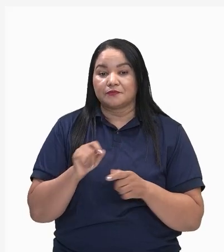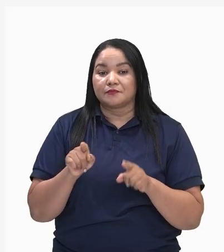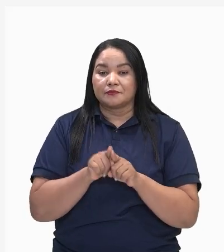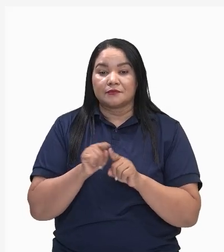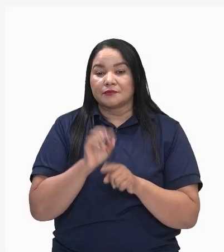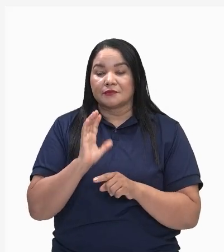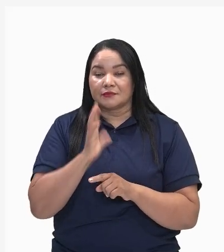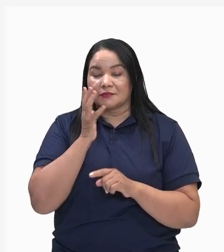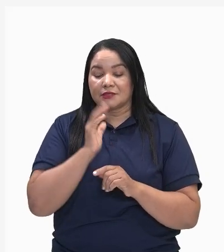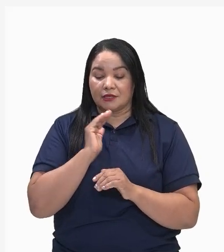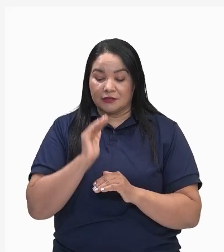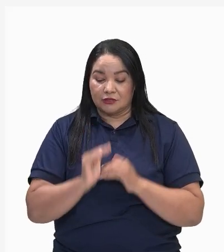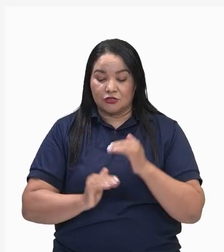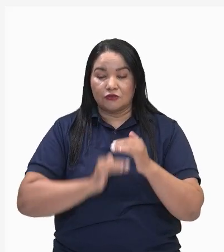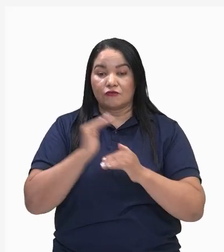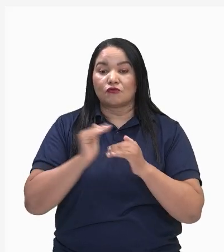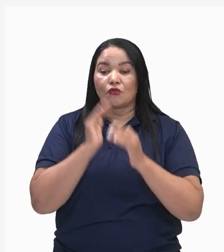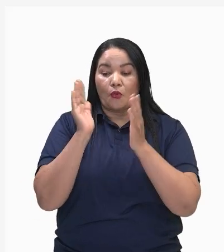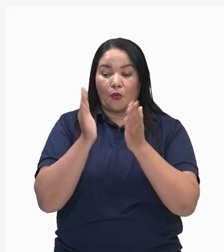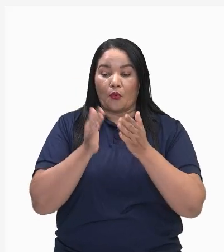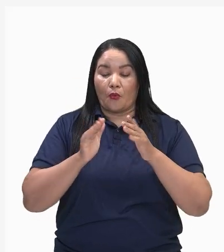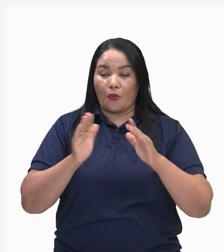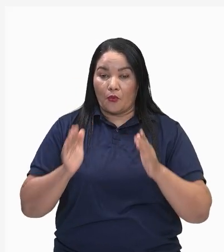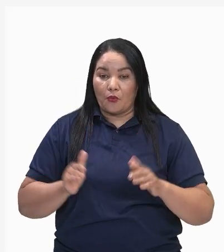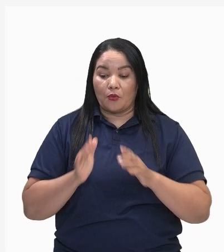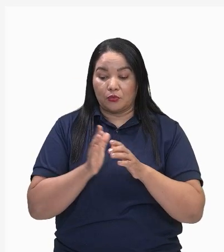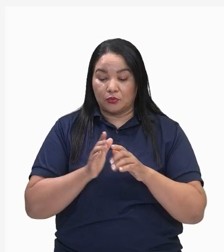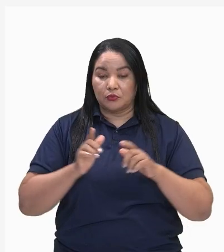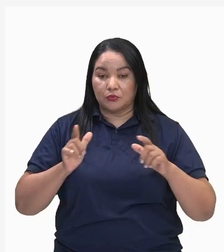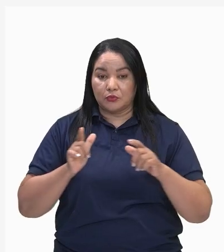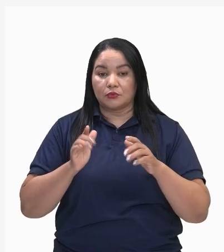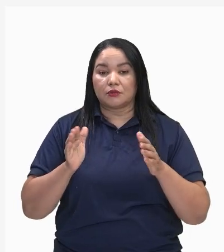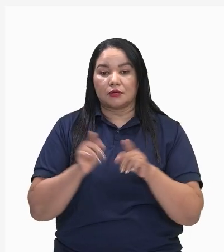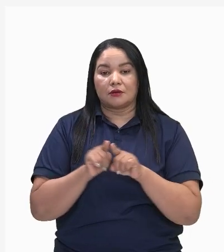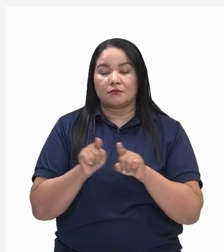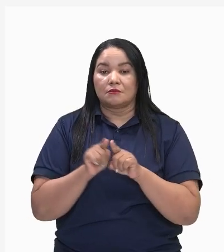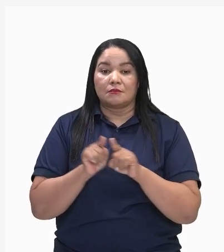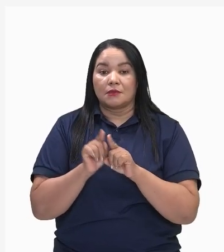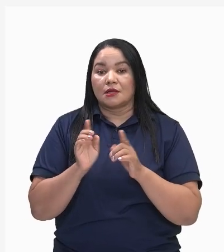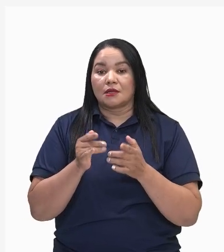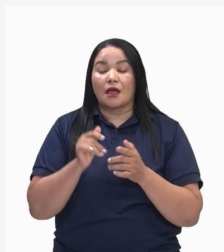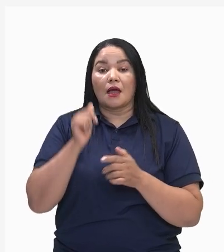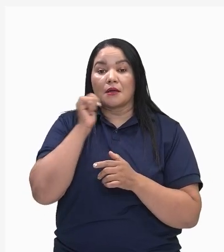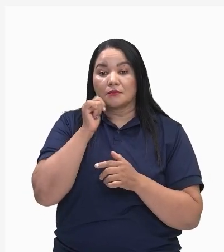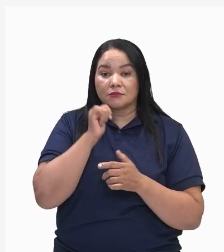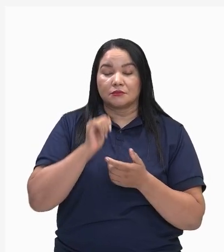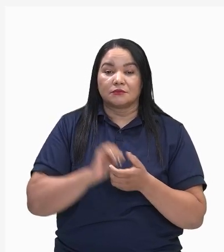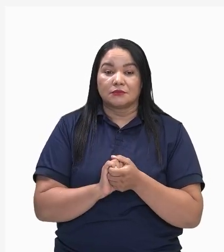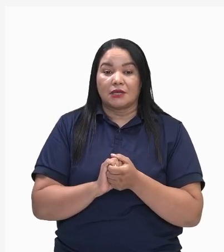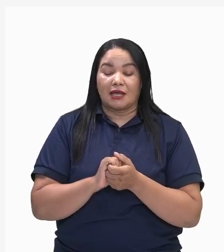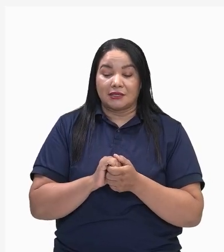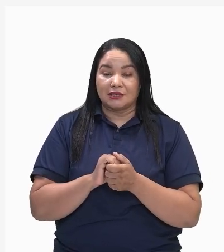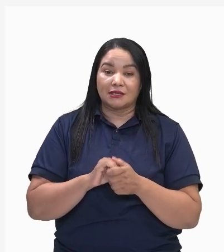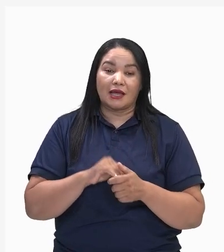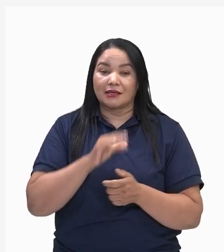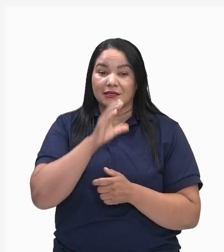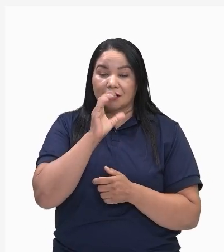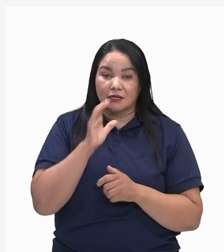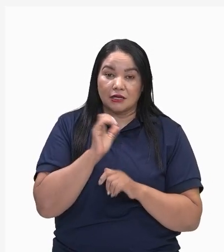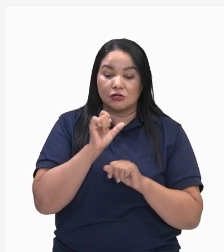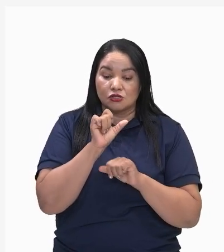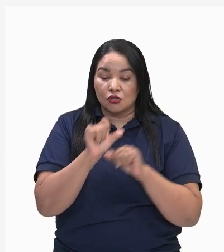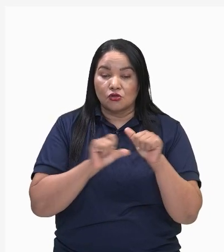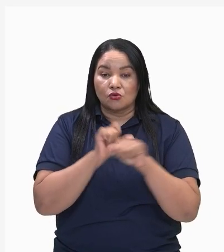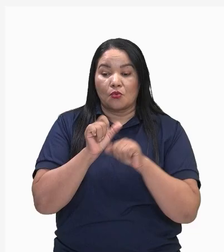acontece o desenvolvimento do corpo da menina até que ela se torne uma mulher, ou seja, aquele corpo infantil dê lugar a um corpo